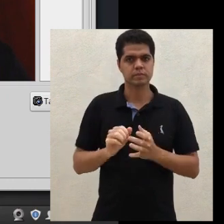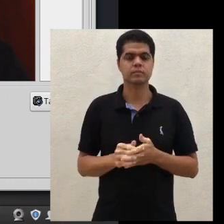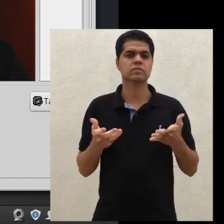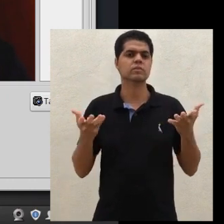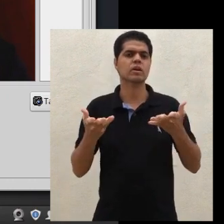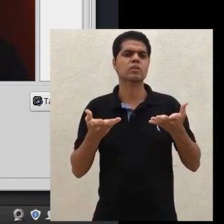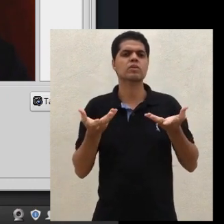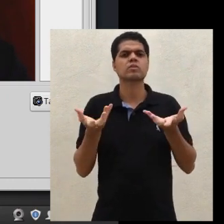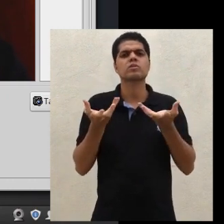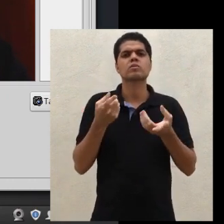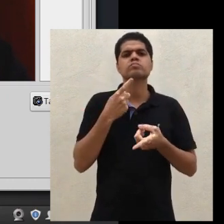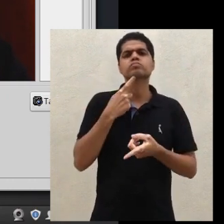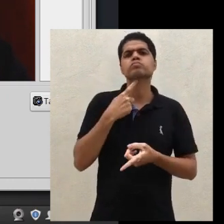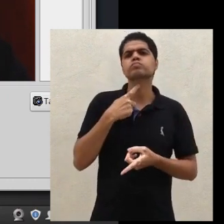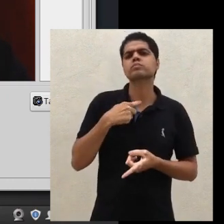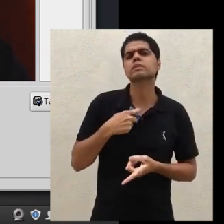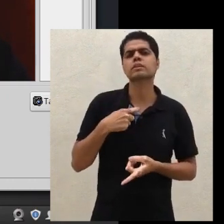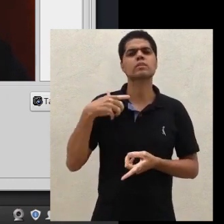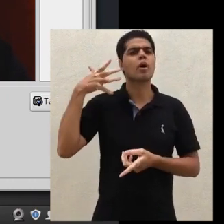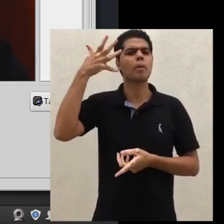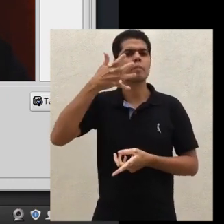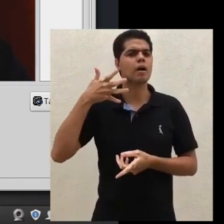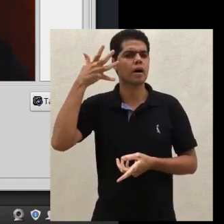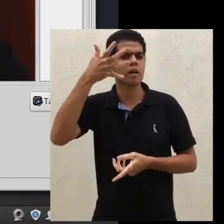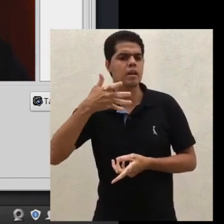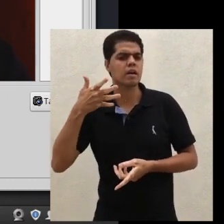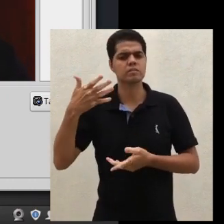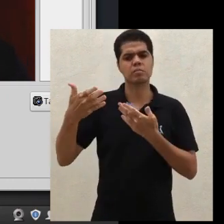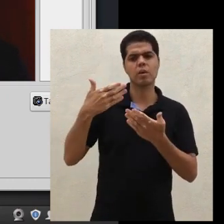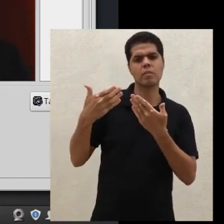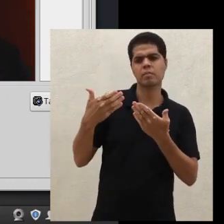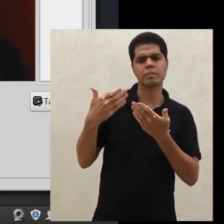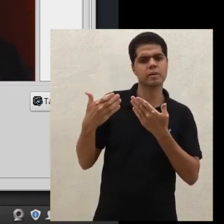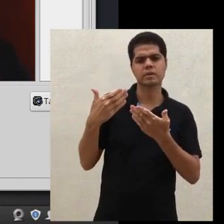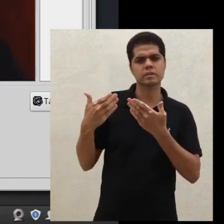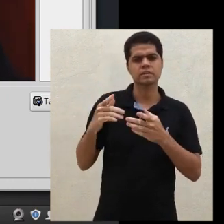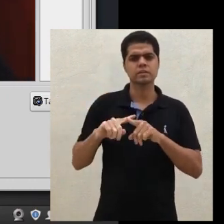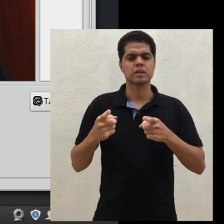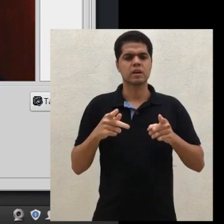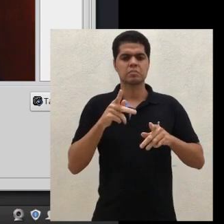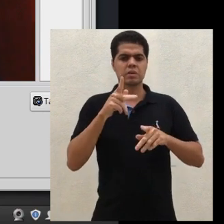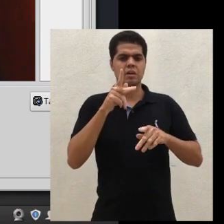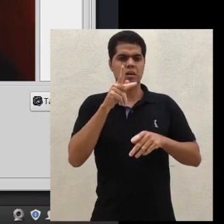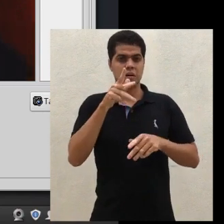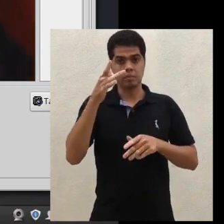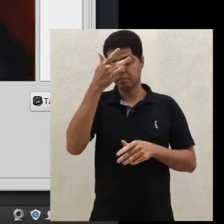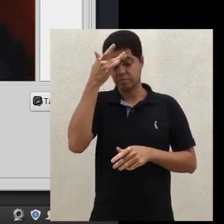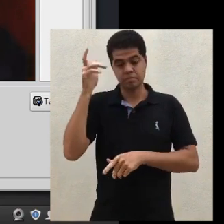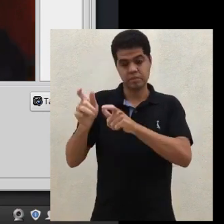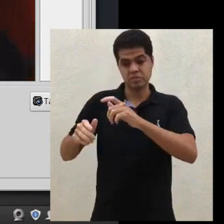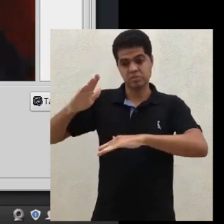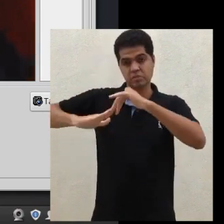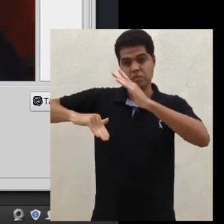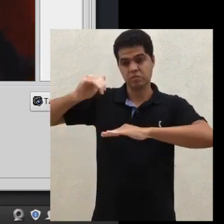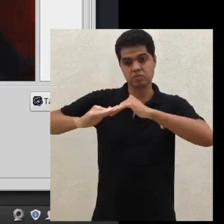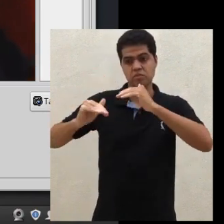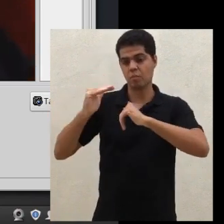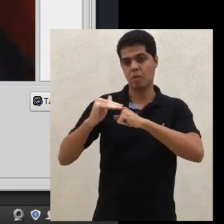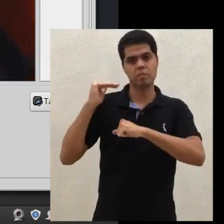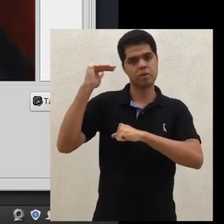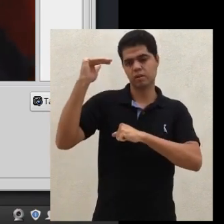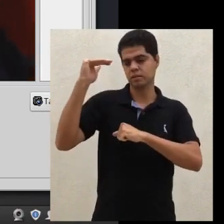aqui. Não pretendo dar uma palestra ou um bate-papo para profissionais de